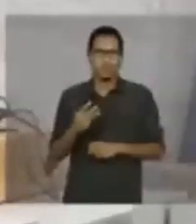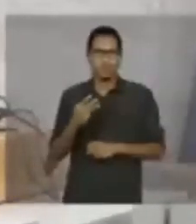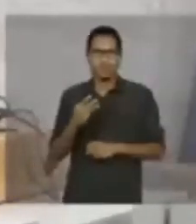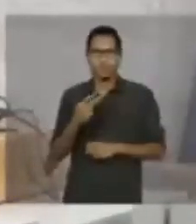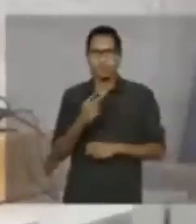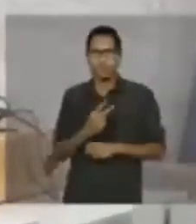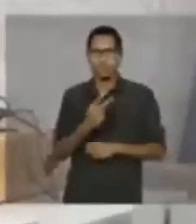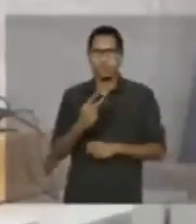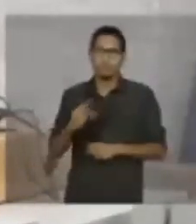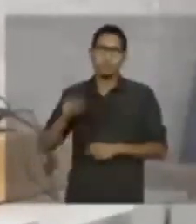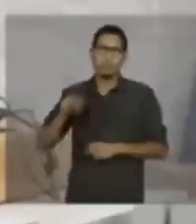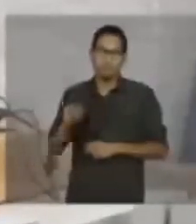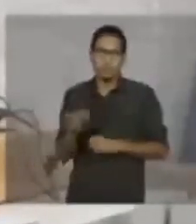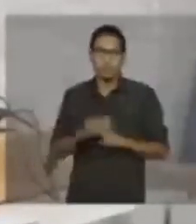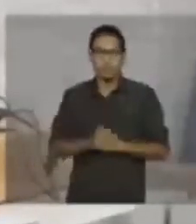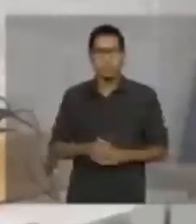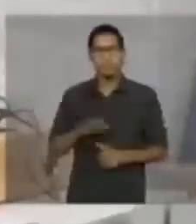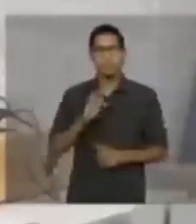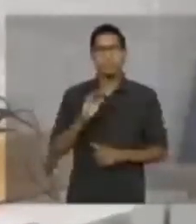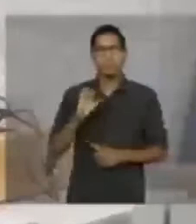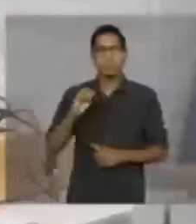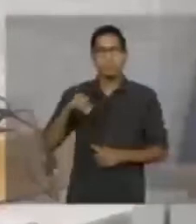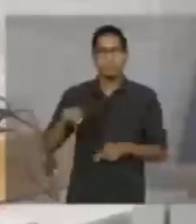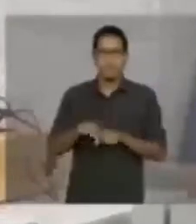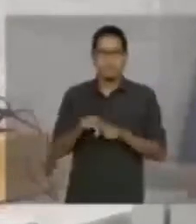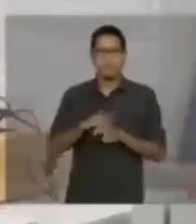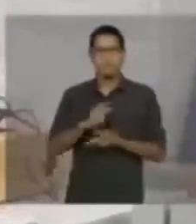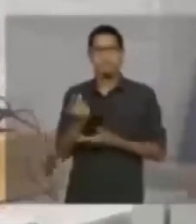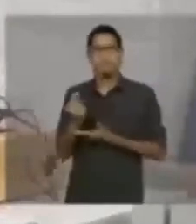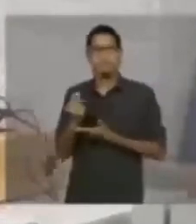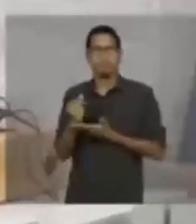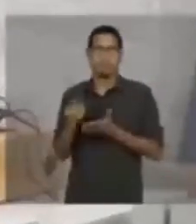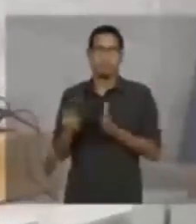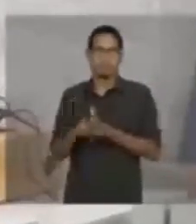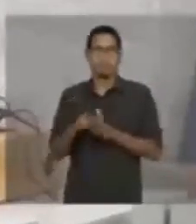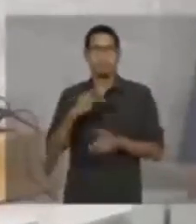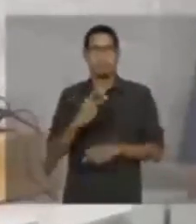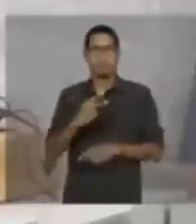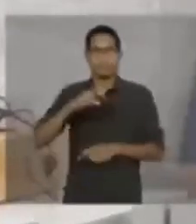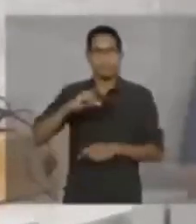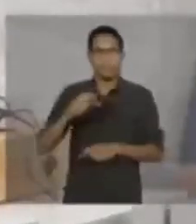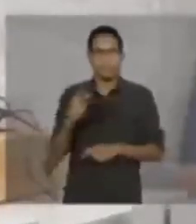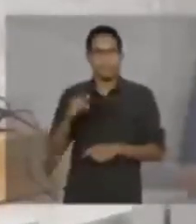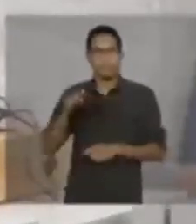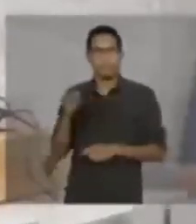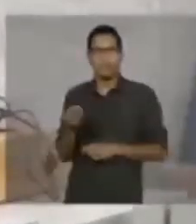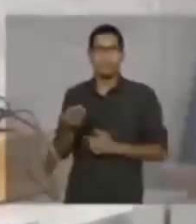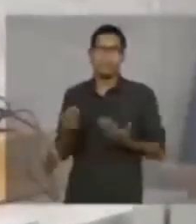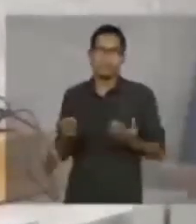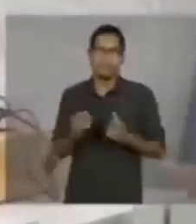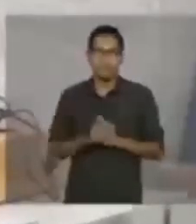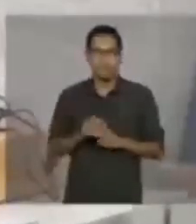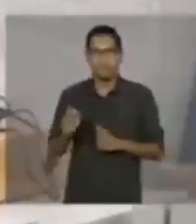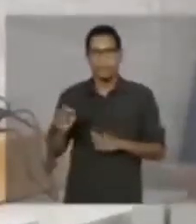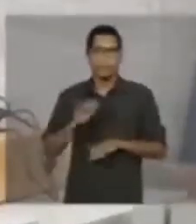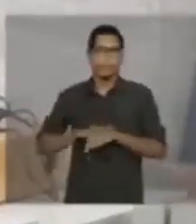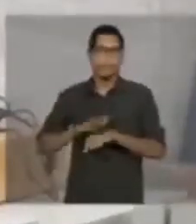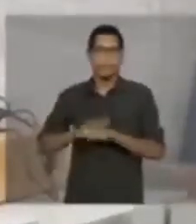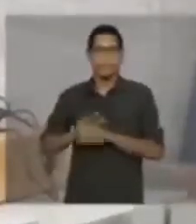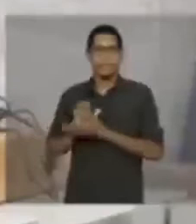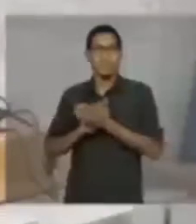milhões. O Tribunal de Contas do município tem um orçamento de 292 milhões, sem exercer